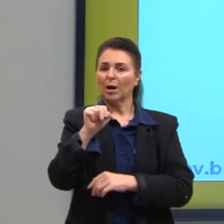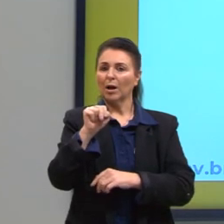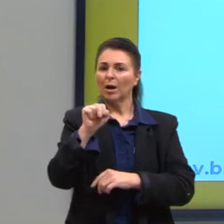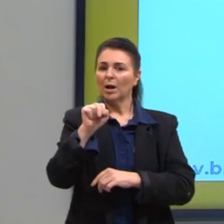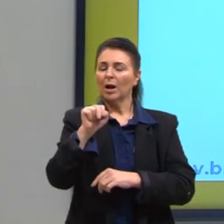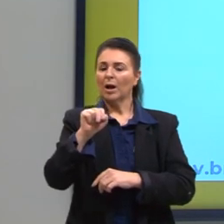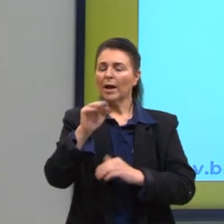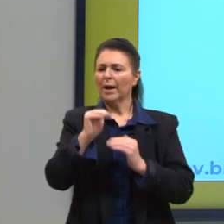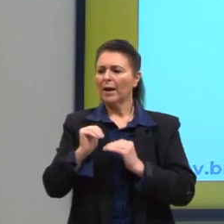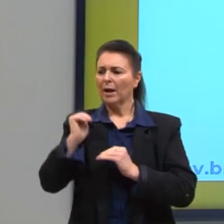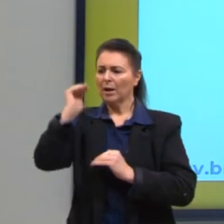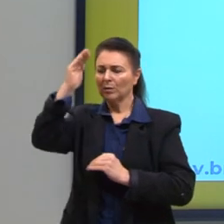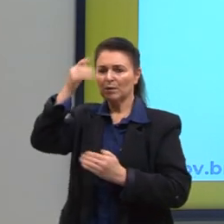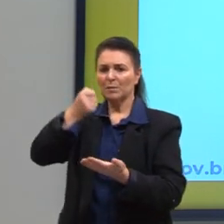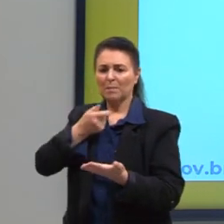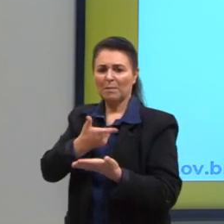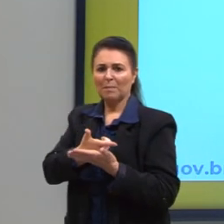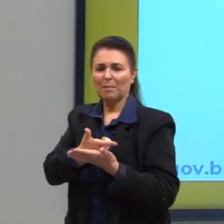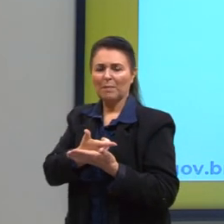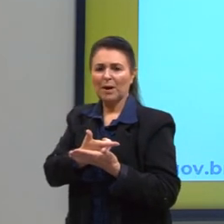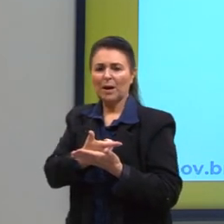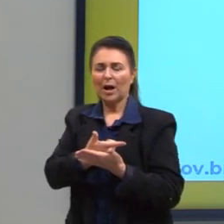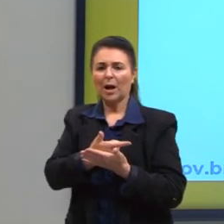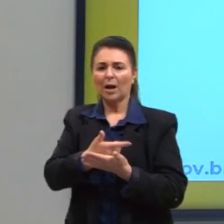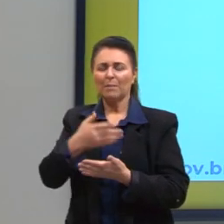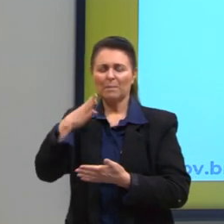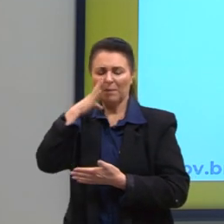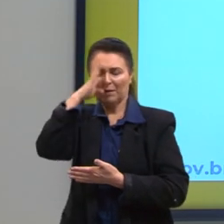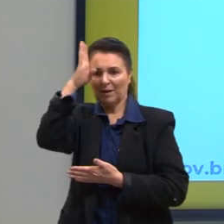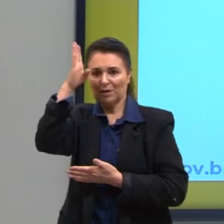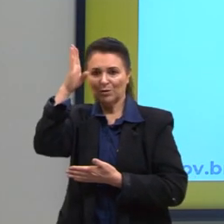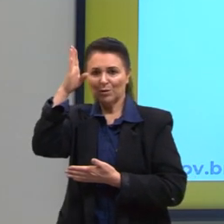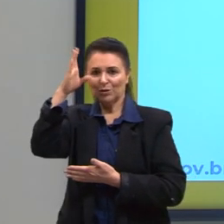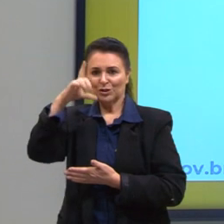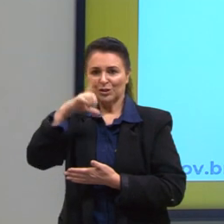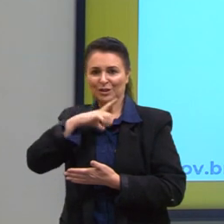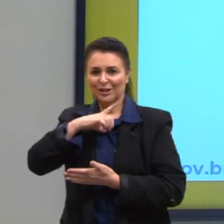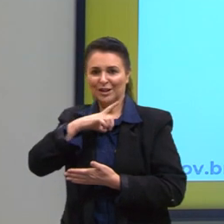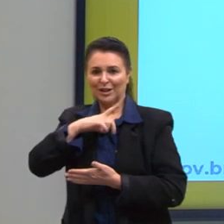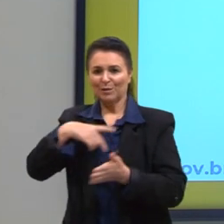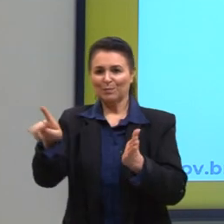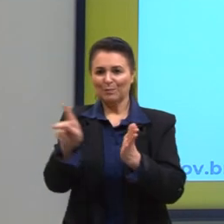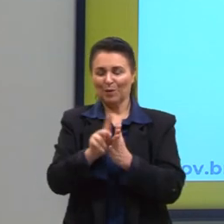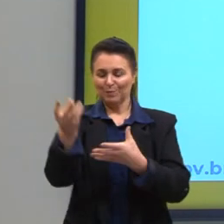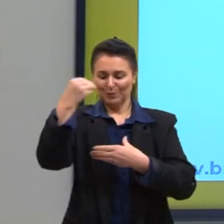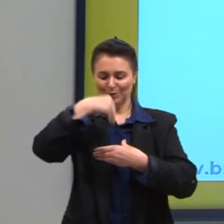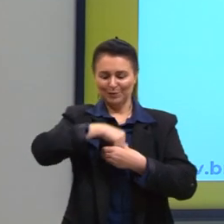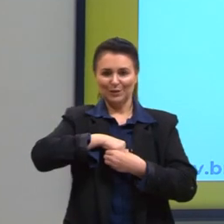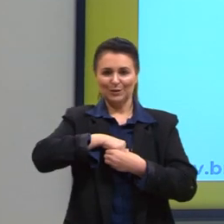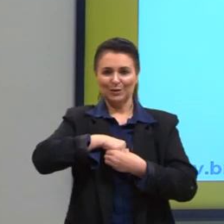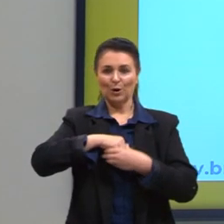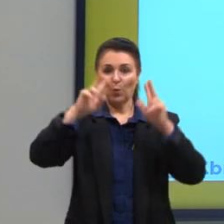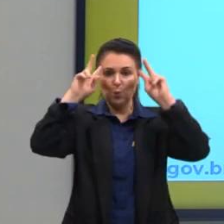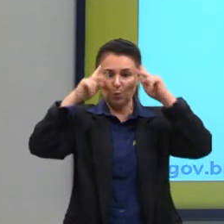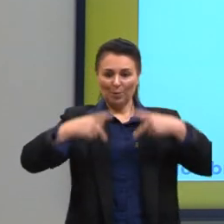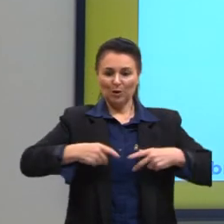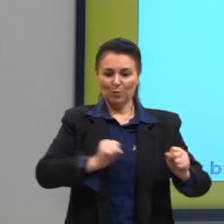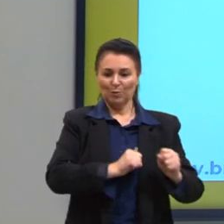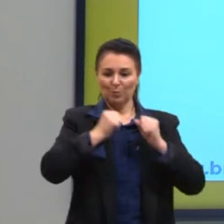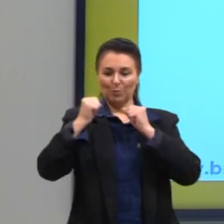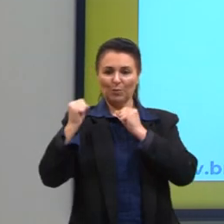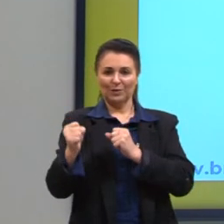a se pagar pelo privilégio de pertencer a si mesmo né o ser humano como potenciar o